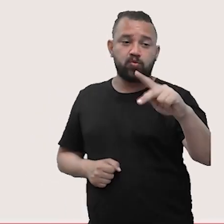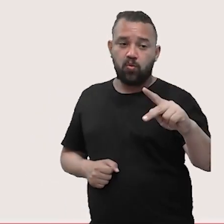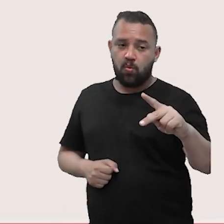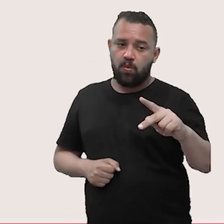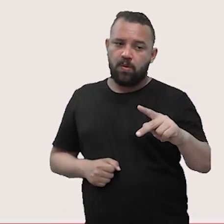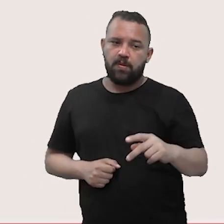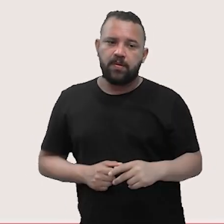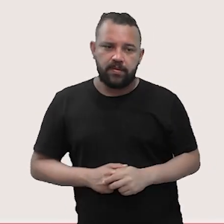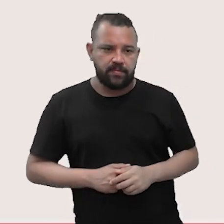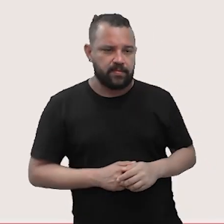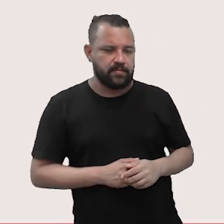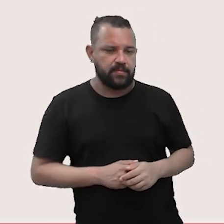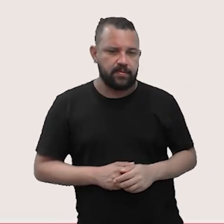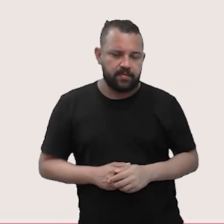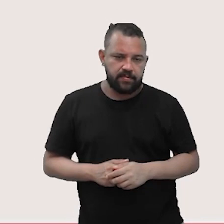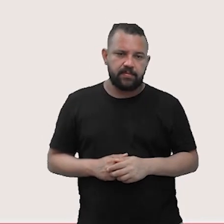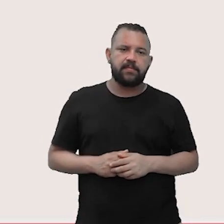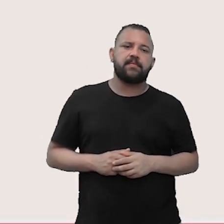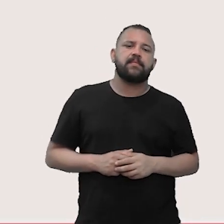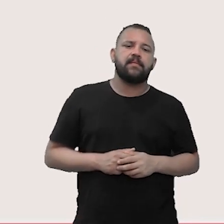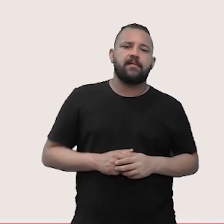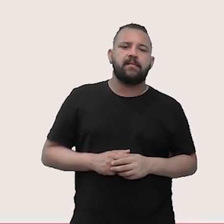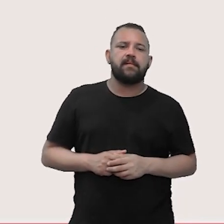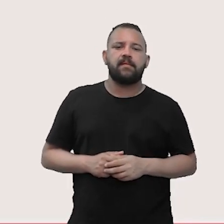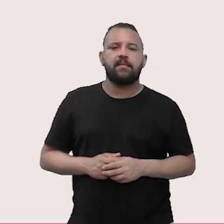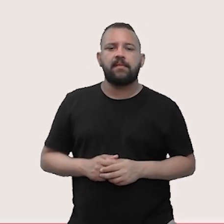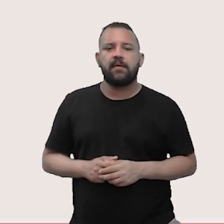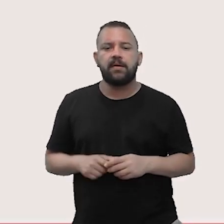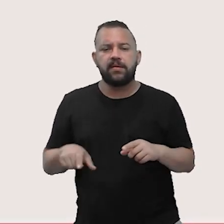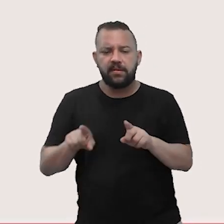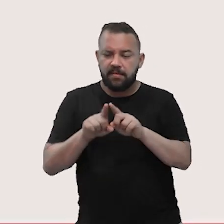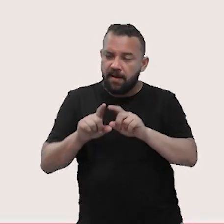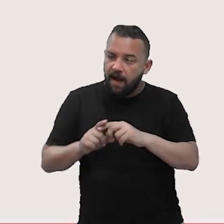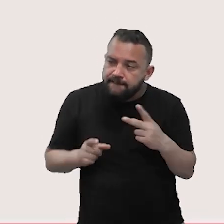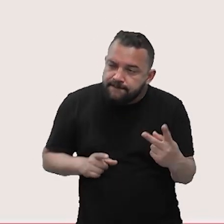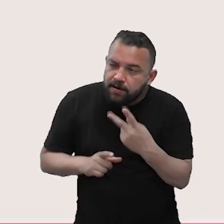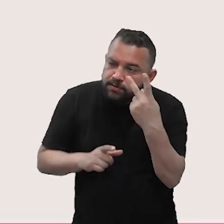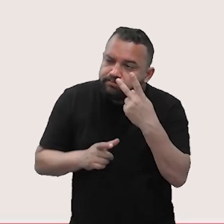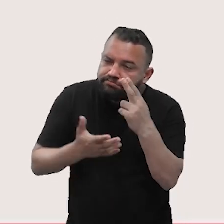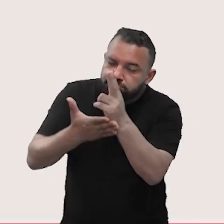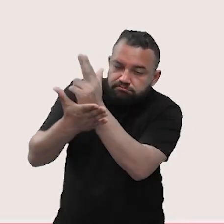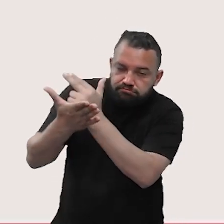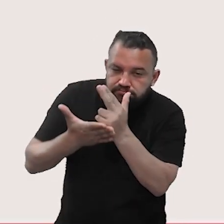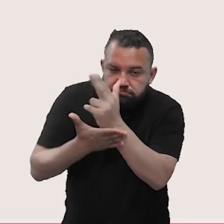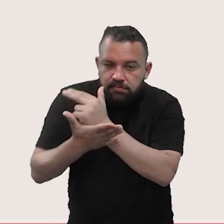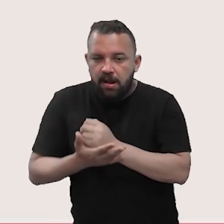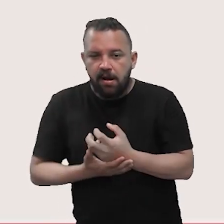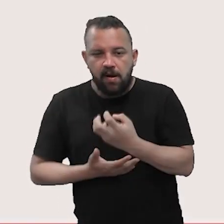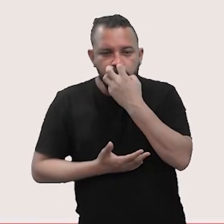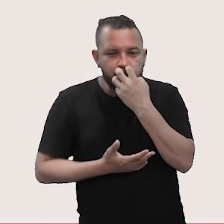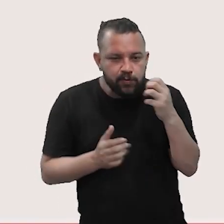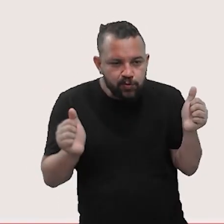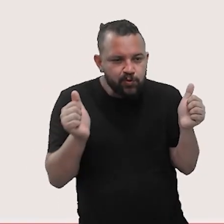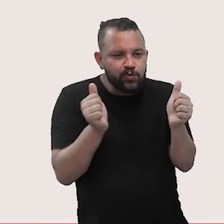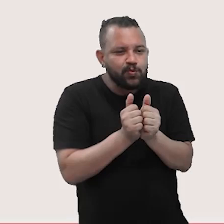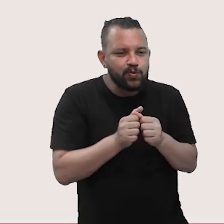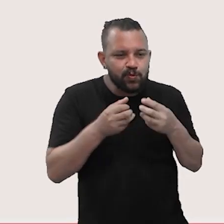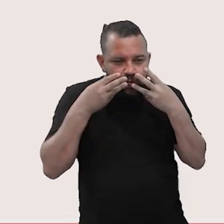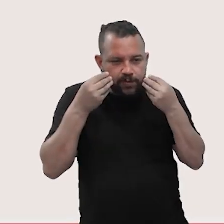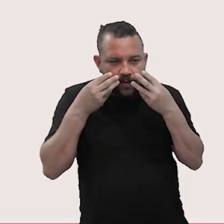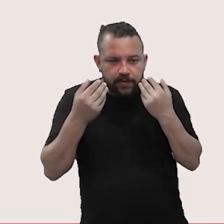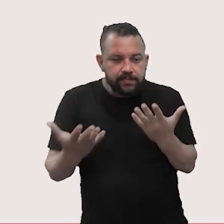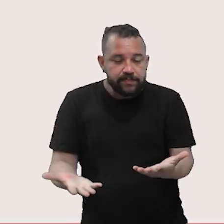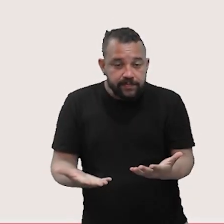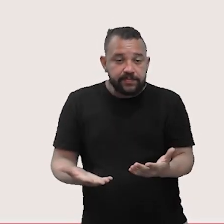interlocutor. Há uma valorização da imagem. Olha aqui, o cachorro aqui e o gato. Não é? Então,